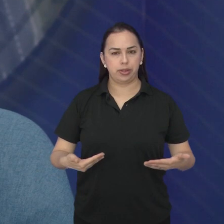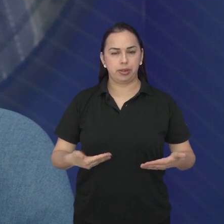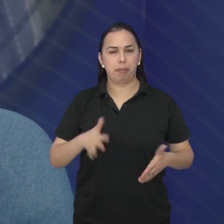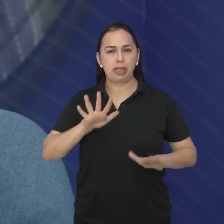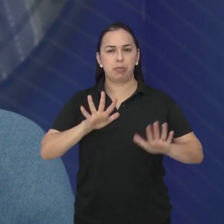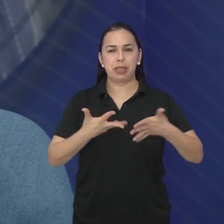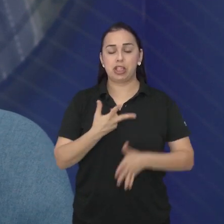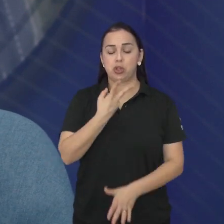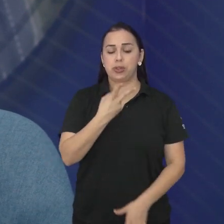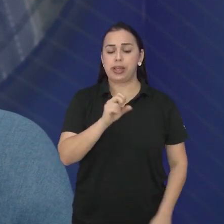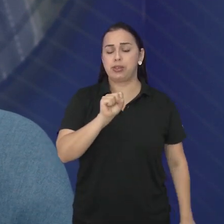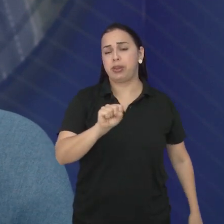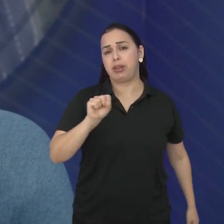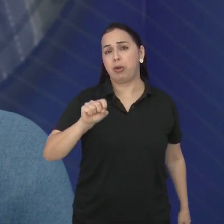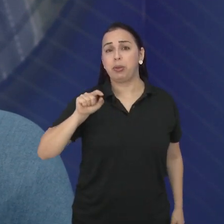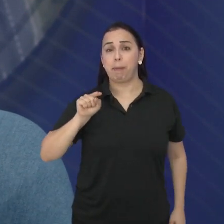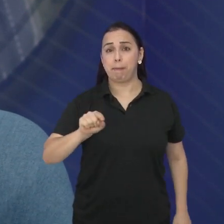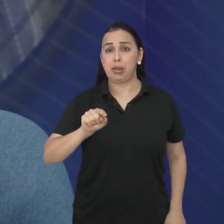Atualmente, há mais de